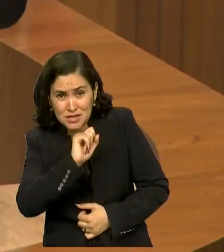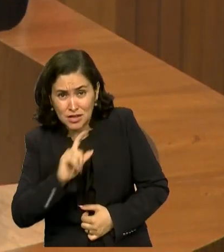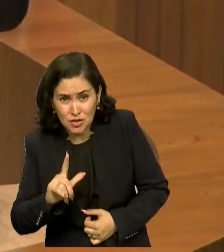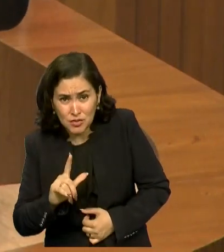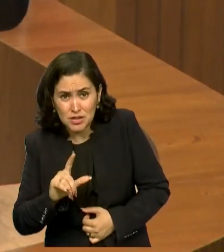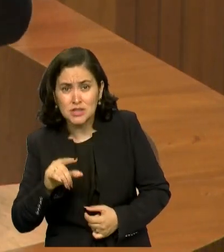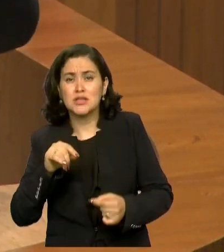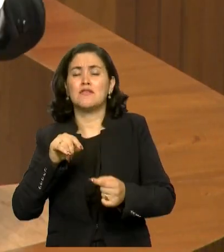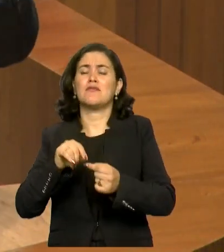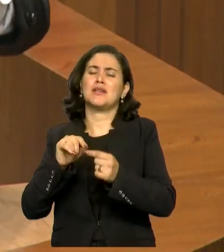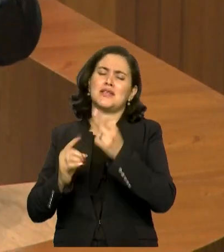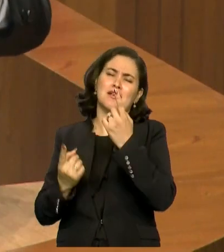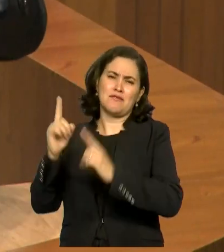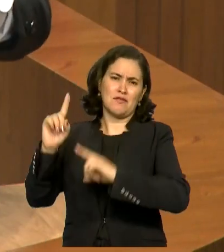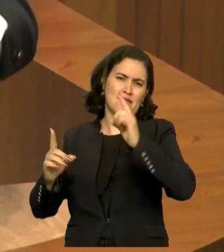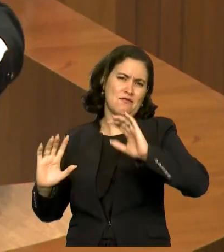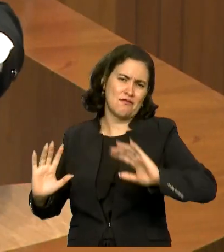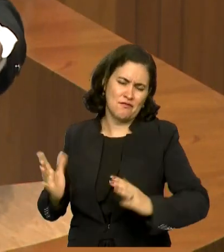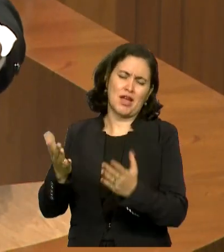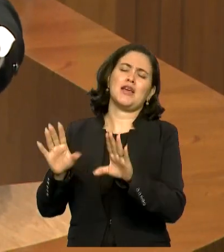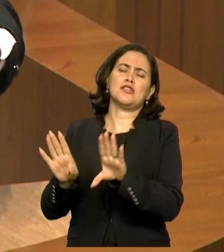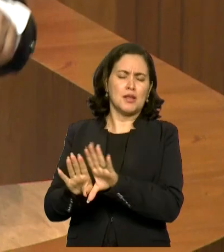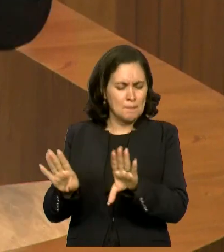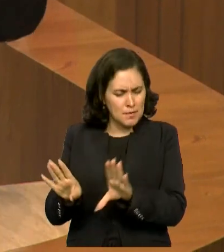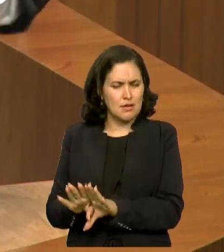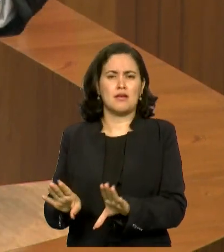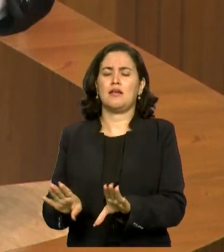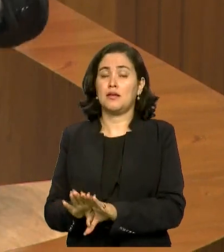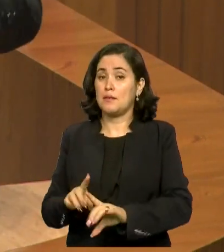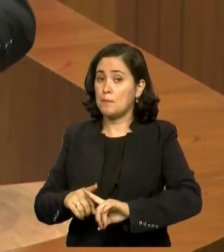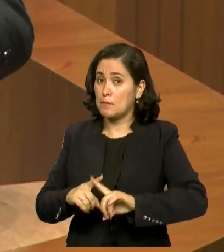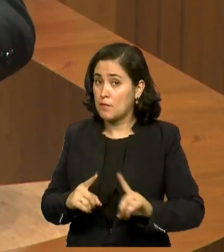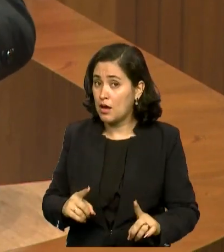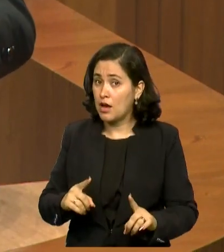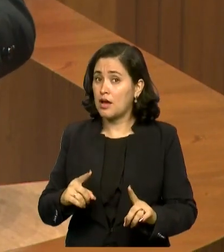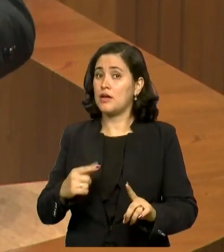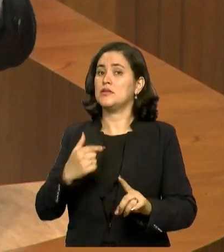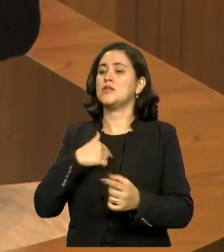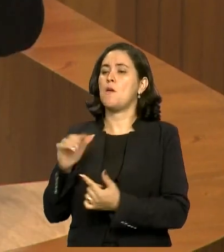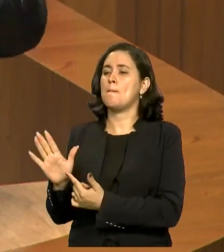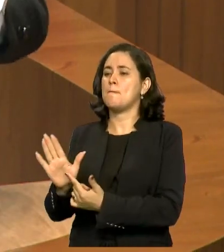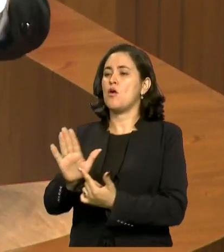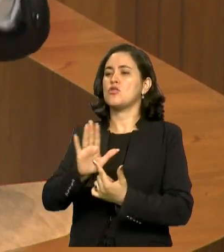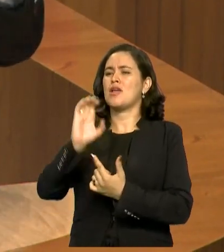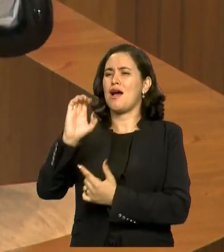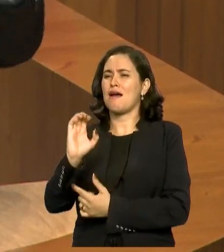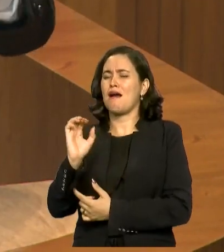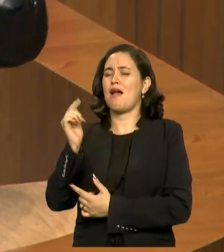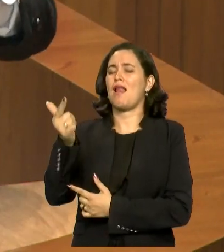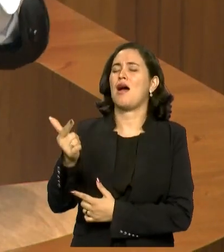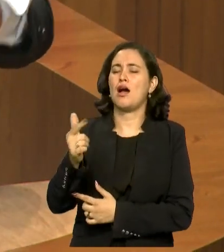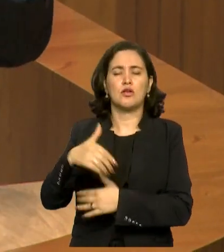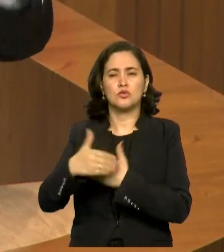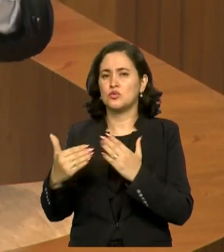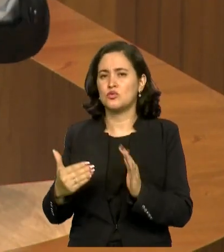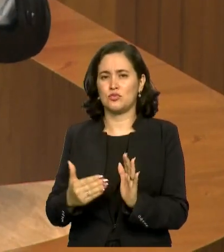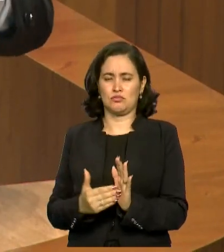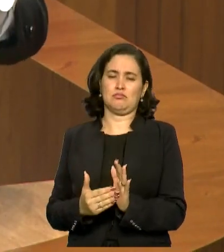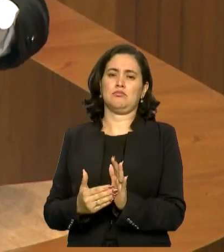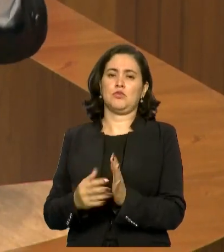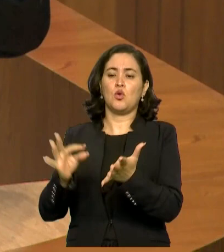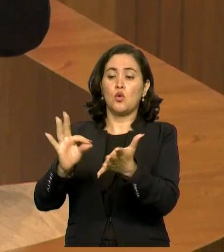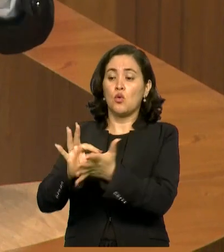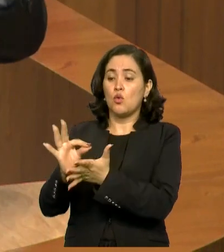com transparência, e é por isso que estamos solicitando, tanto ao governo do estado como à prefeitura de São Luís, transparência e cópia dos contratos de todas